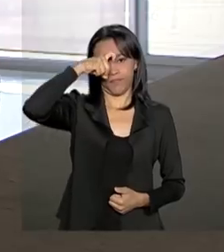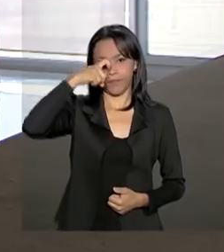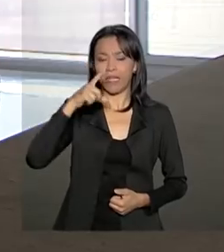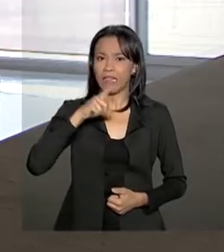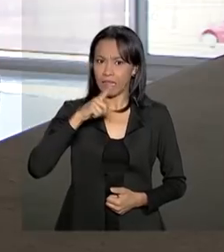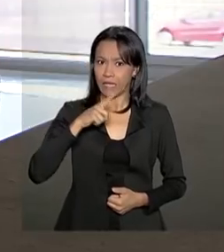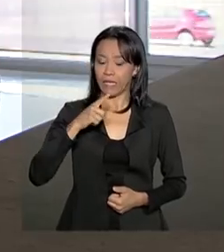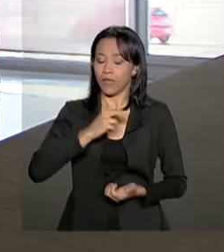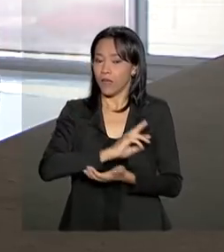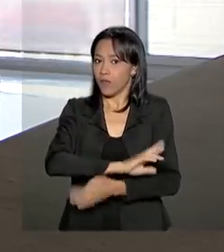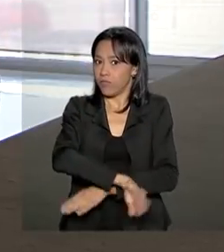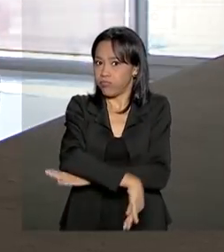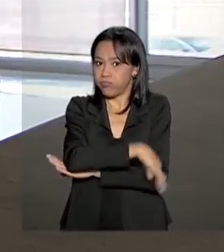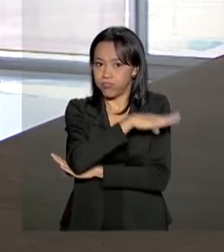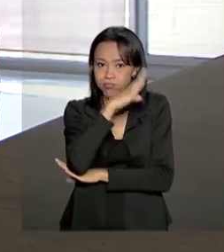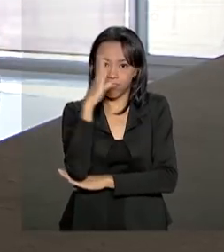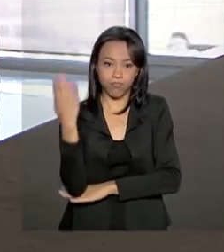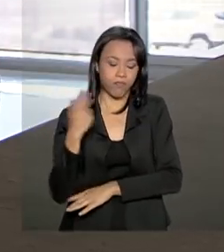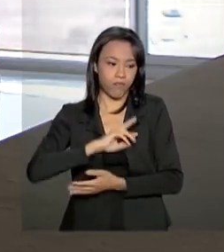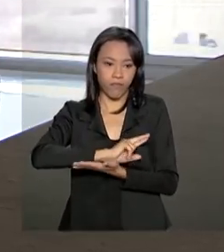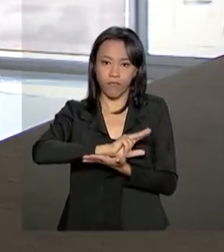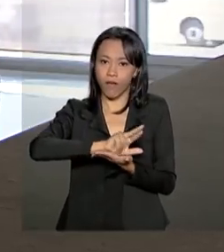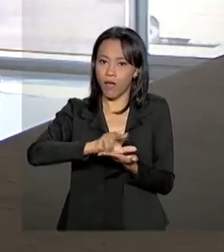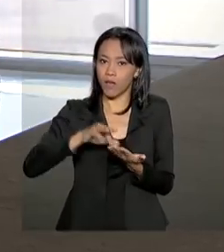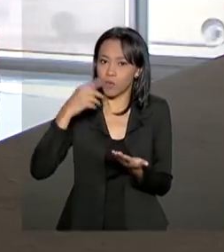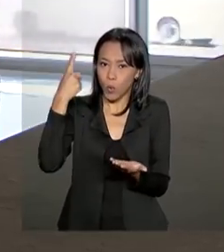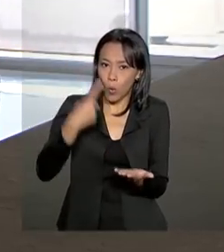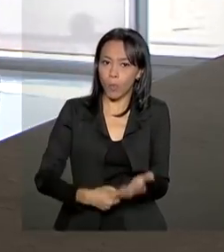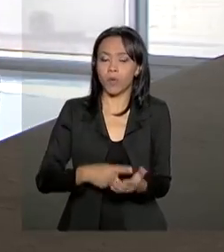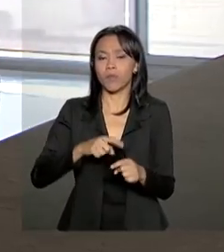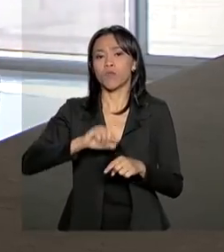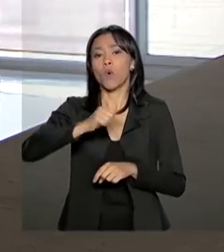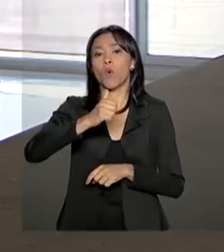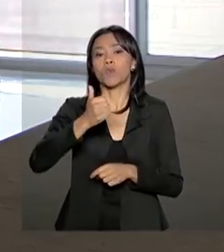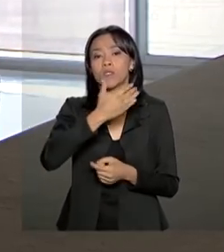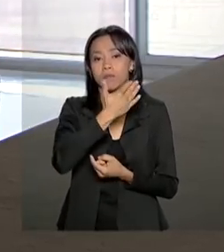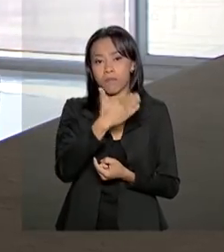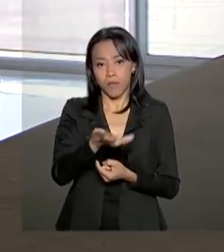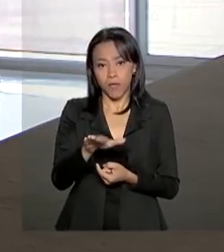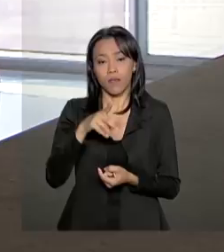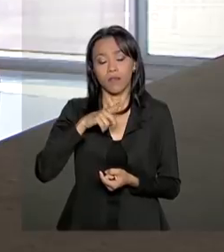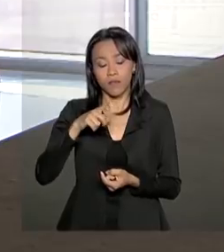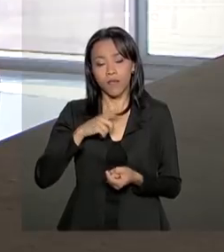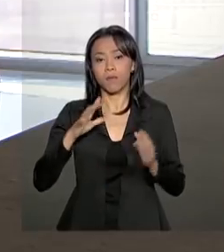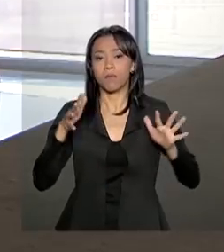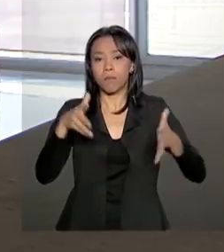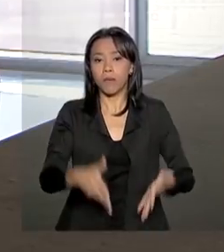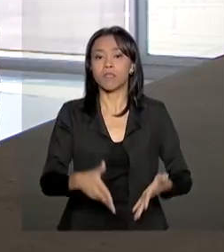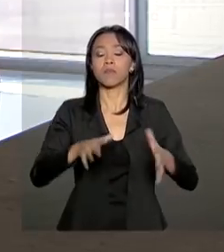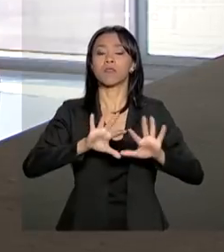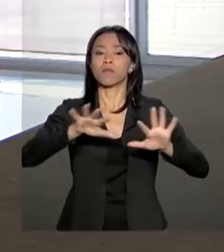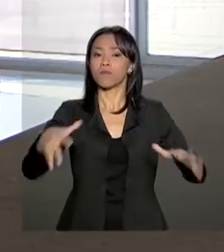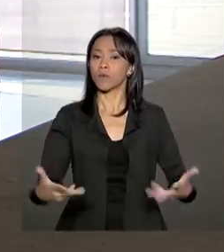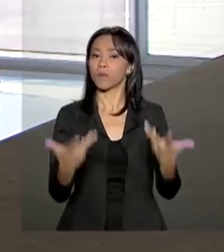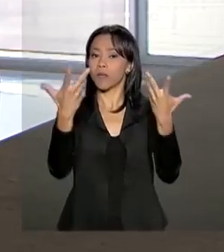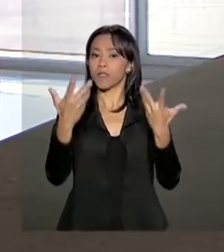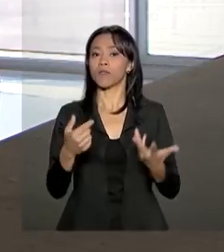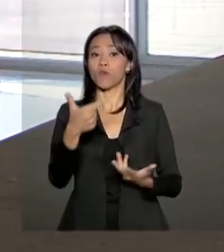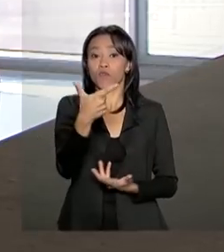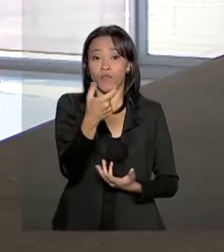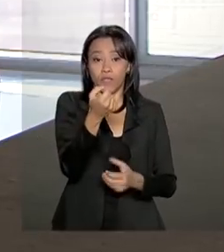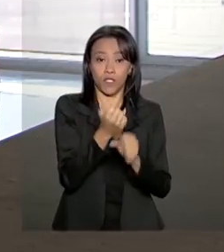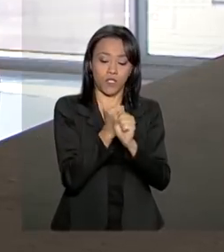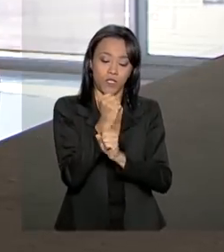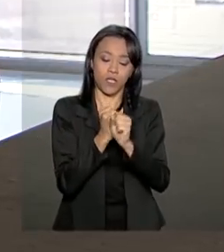aqui no palácio do planalto tem vários compromissos na agenda às 11 e meia ele participa de uma sessão solene em comemoração aos 20 anos